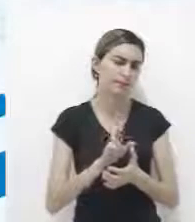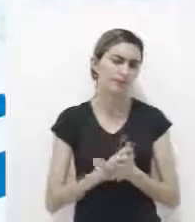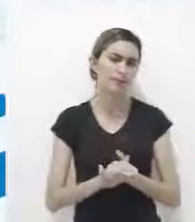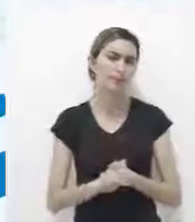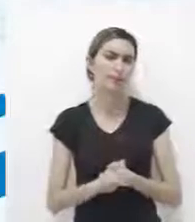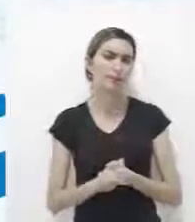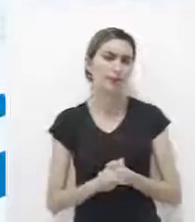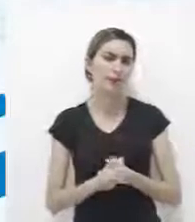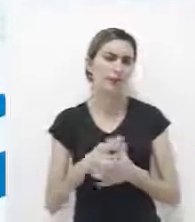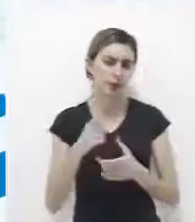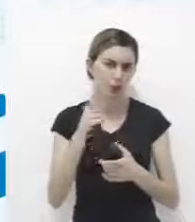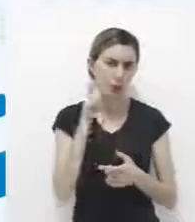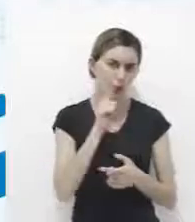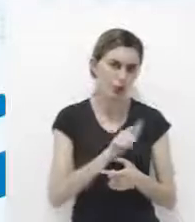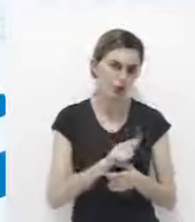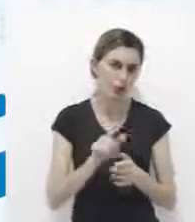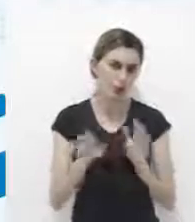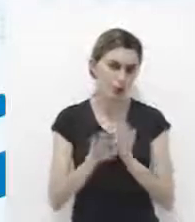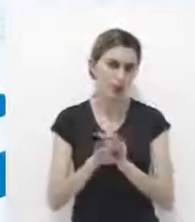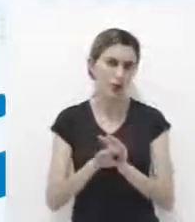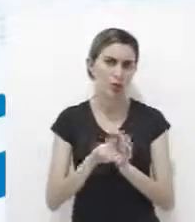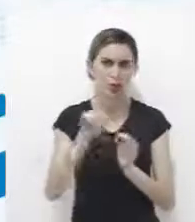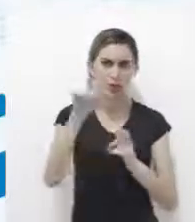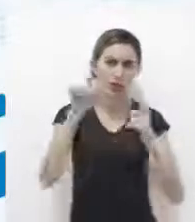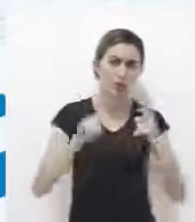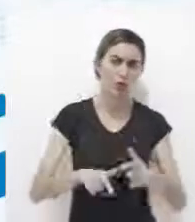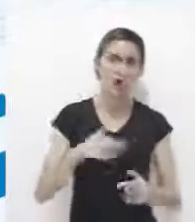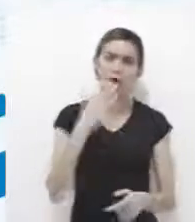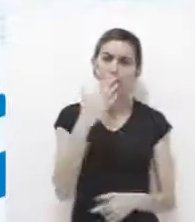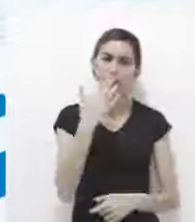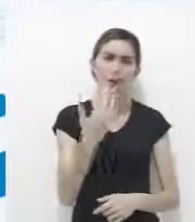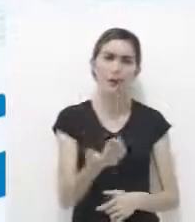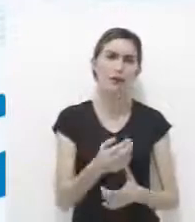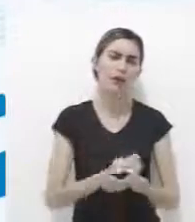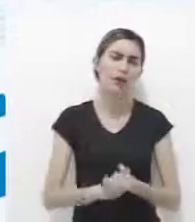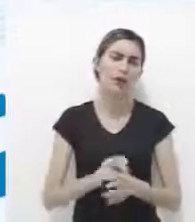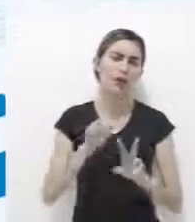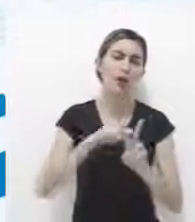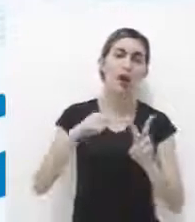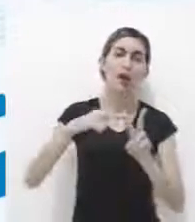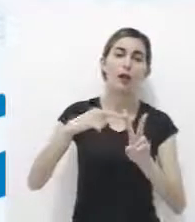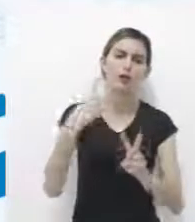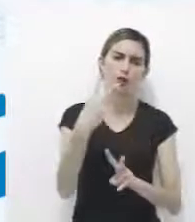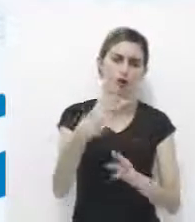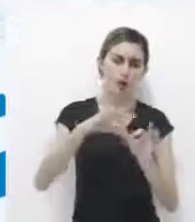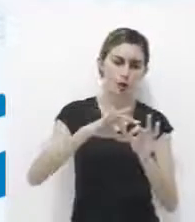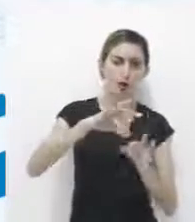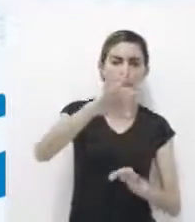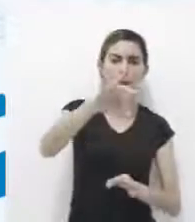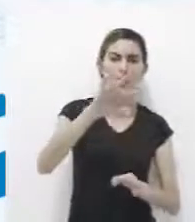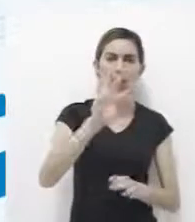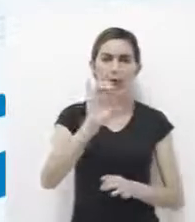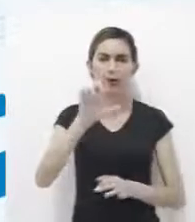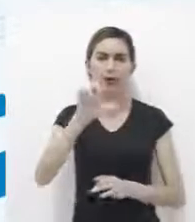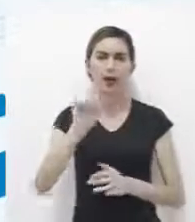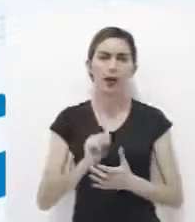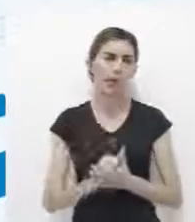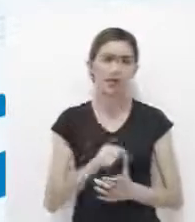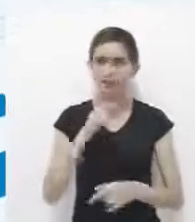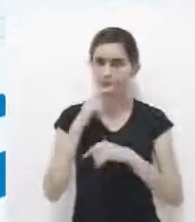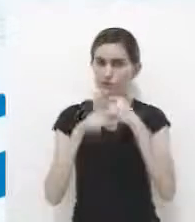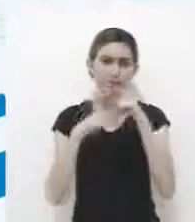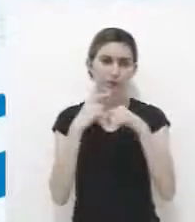me diz uma coisa aí, vê só. Tu consegue chegar no armazém e pedir raiz de 2 metros de